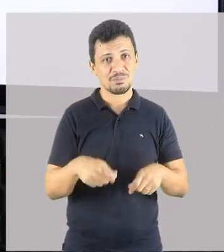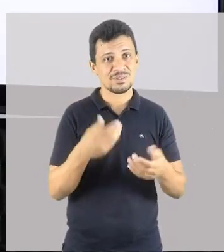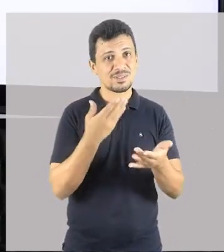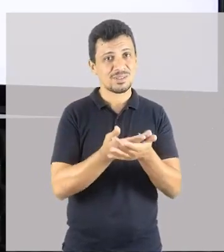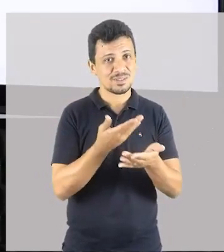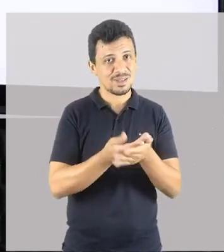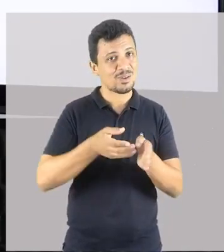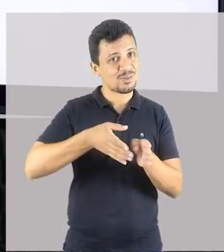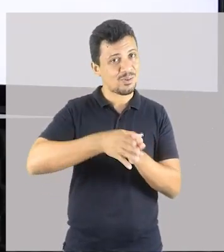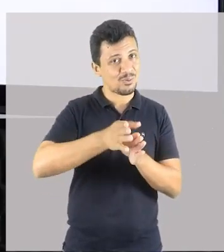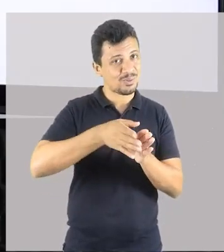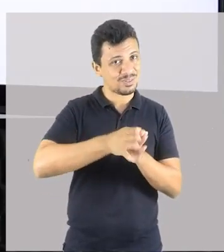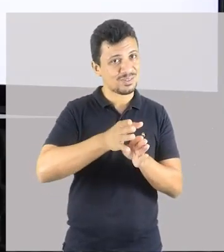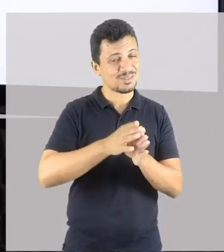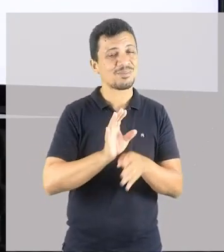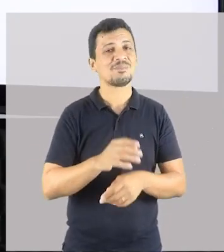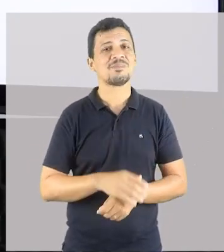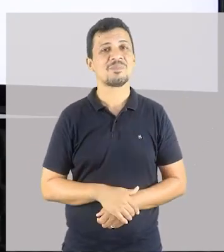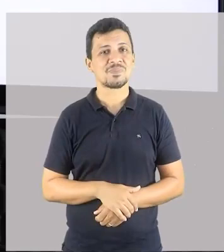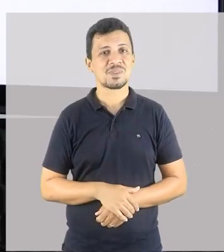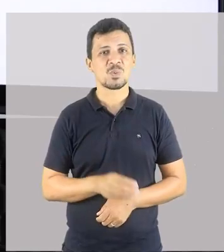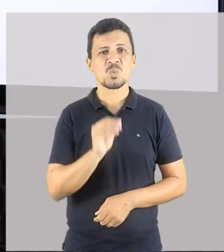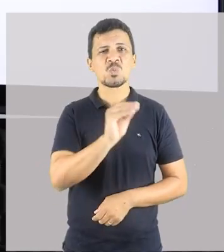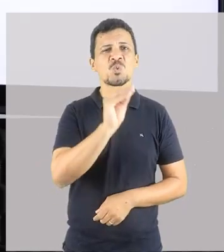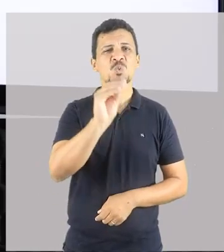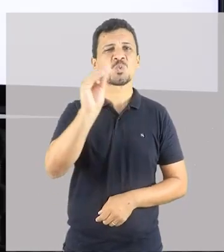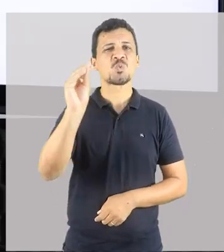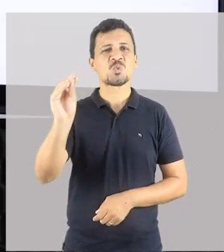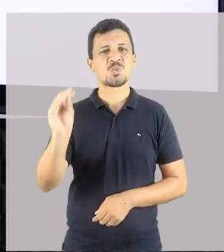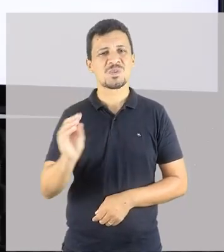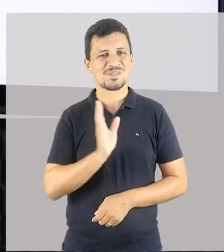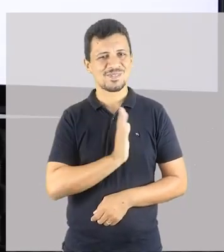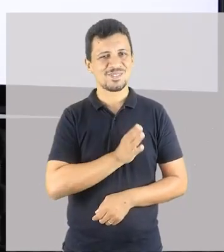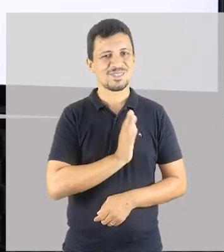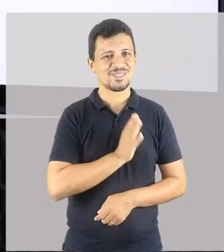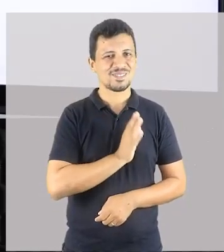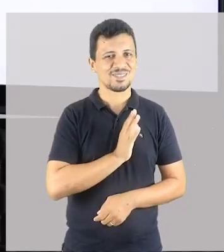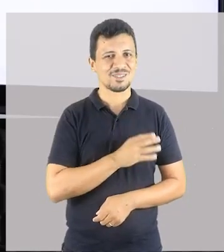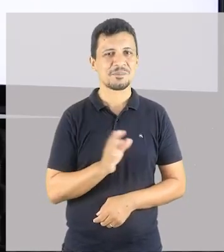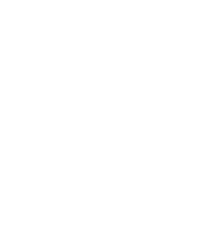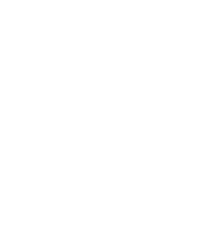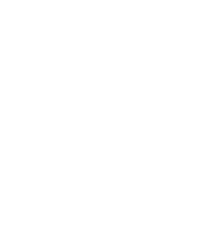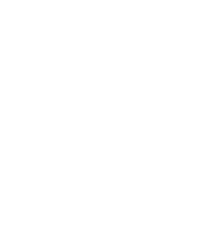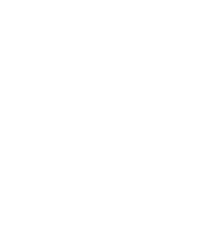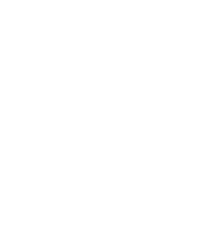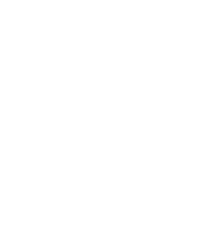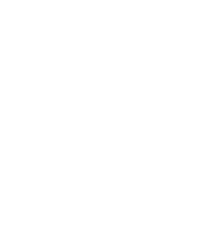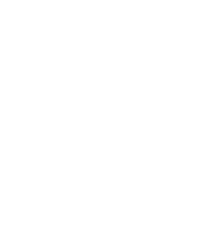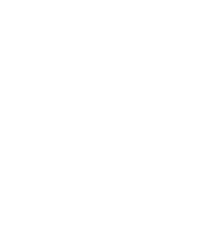dessas orientações que você está recebendo. Um beijo no coração de vocês e até nossa próxima aula.